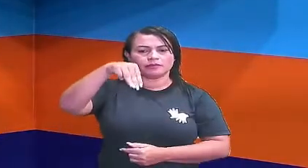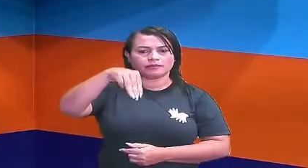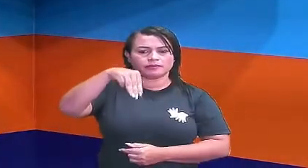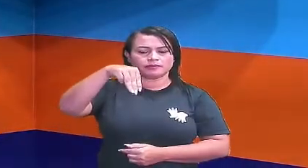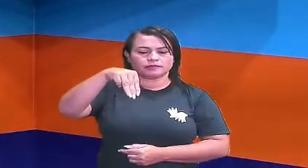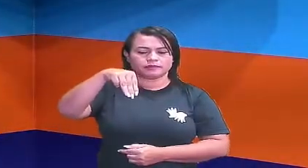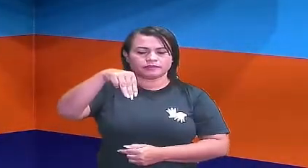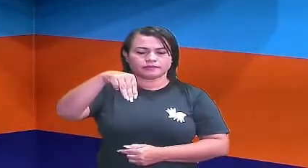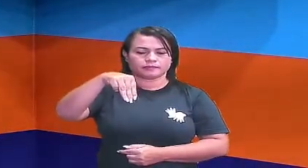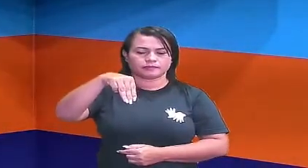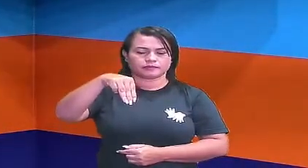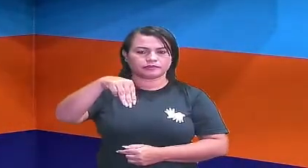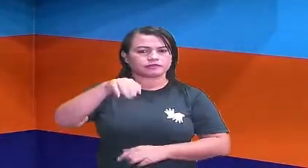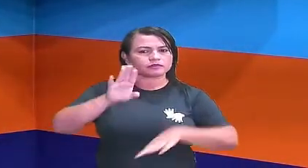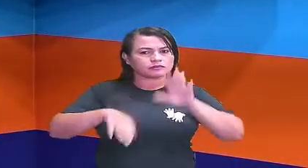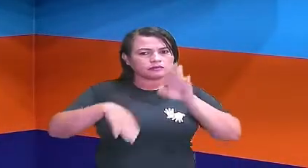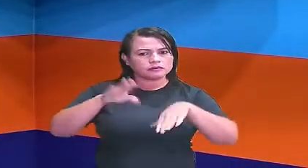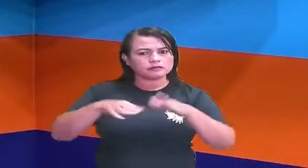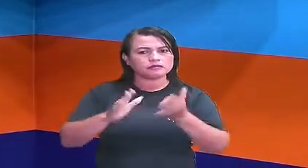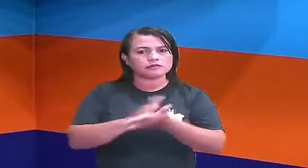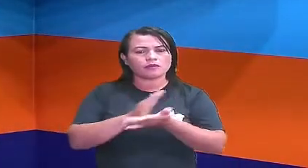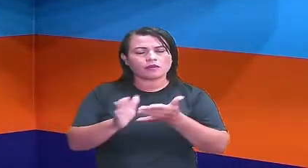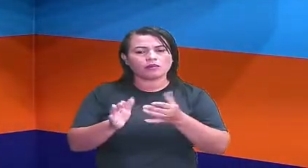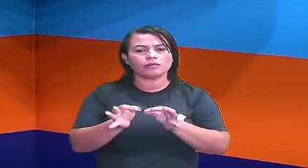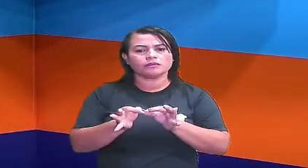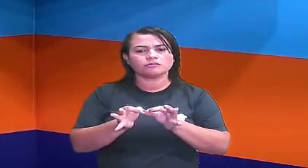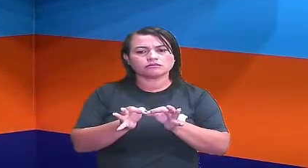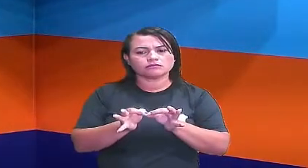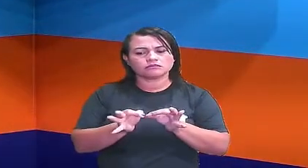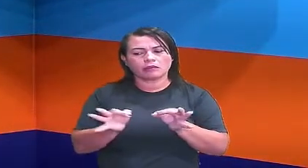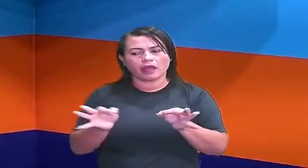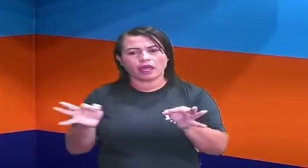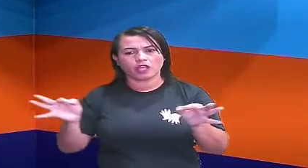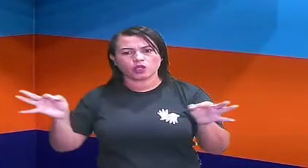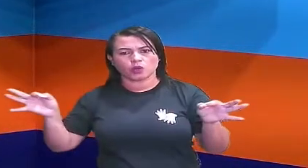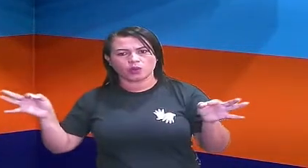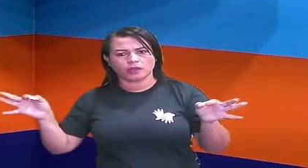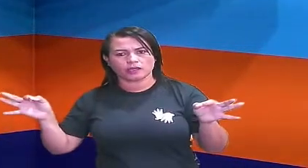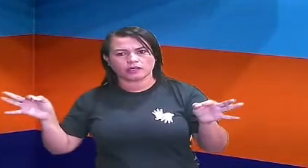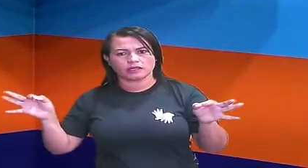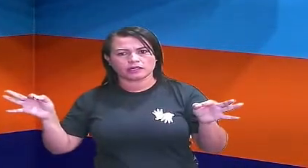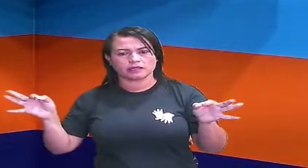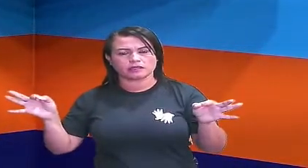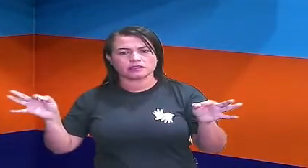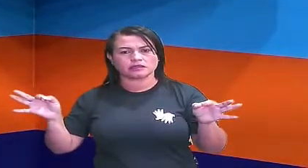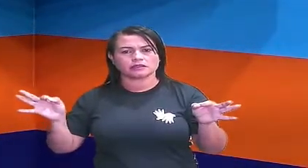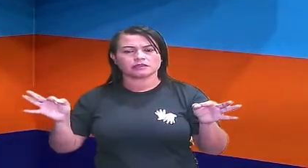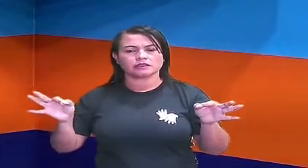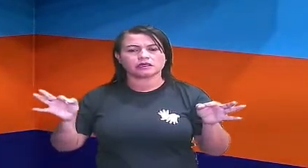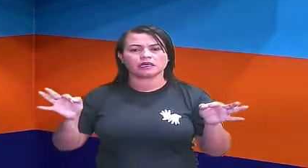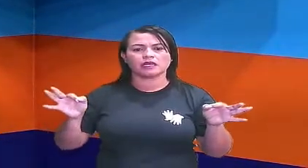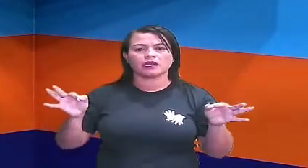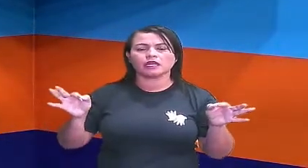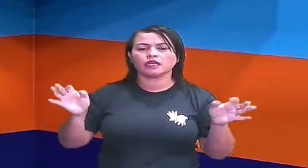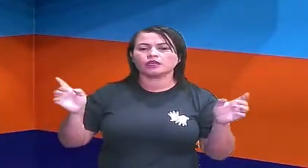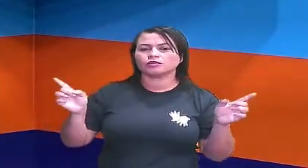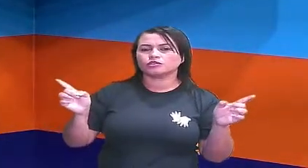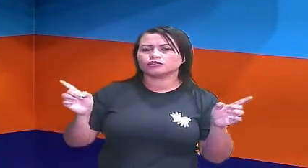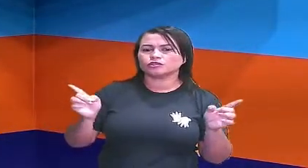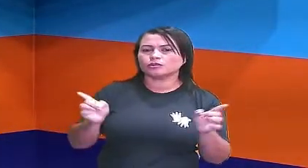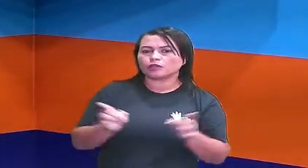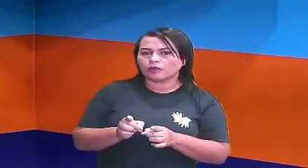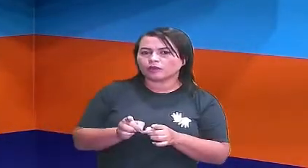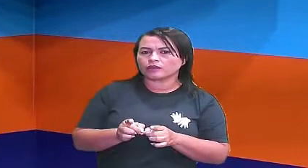vai depender, medidas maiores, eu vou para os múltiplos. Medidas menores,